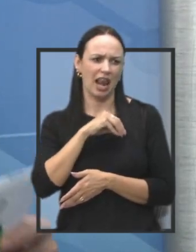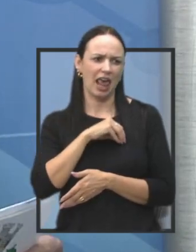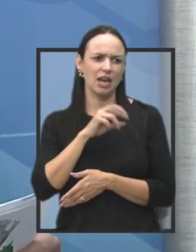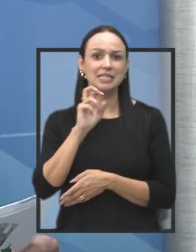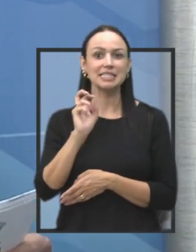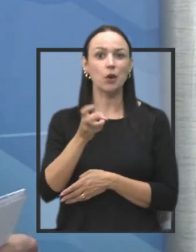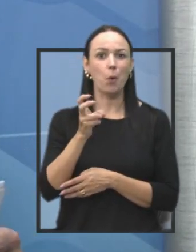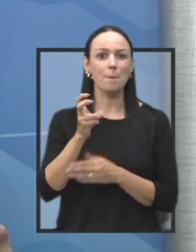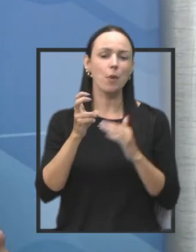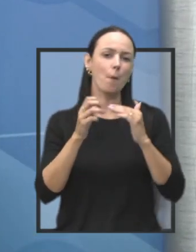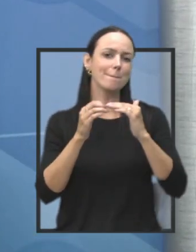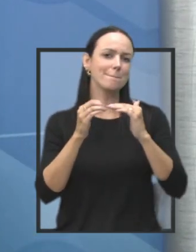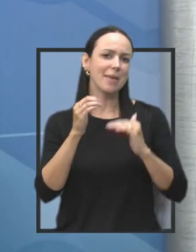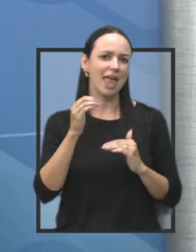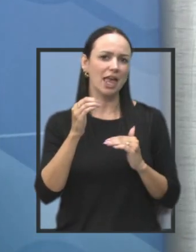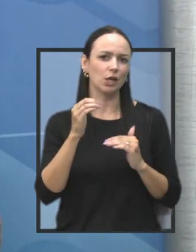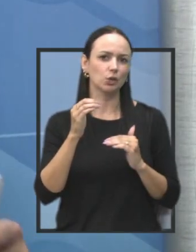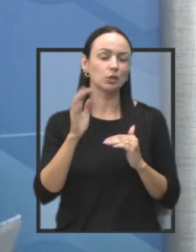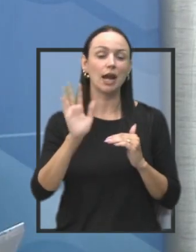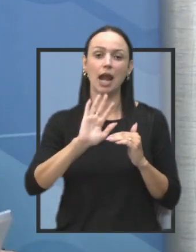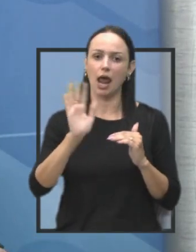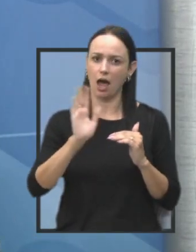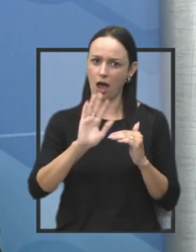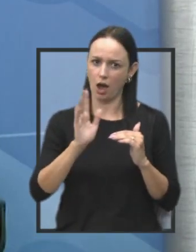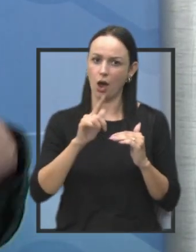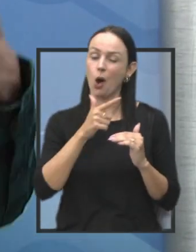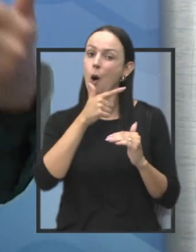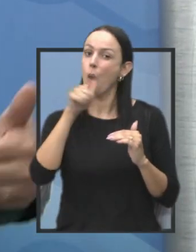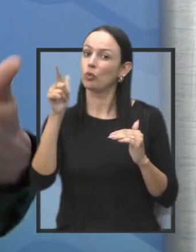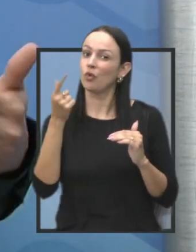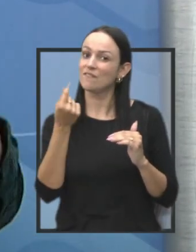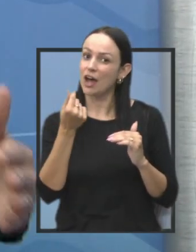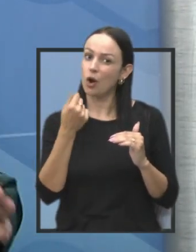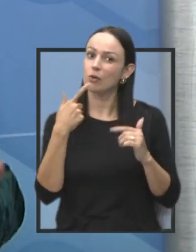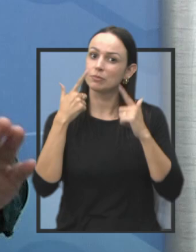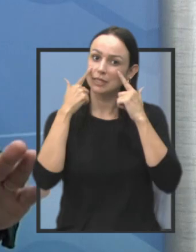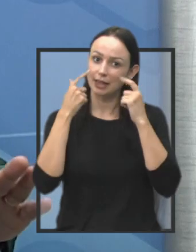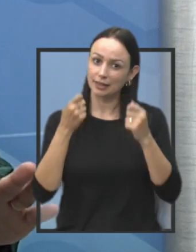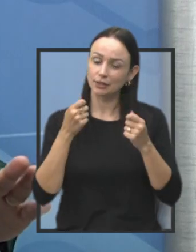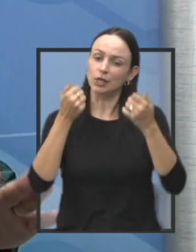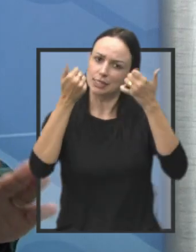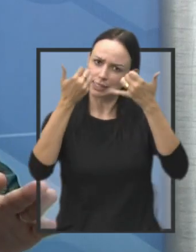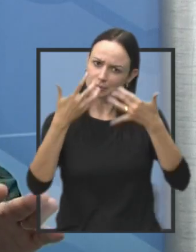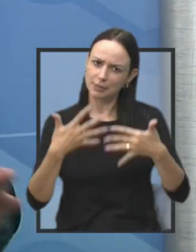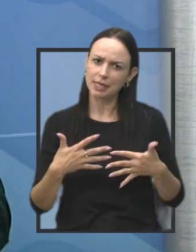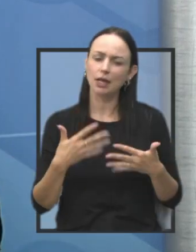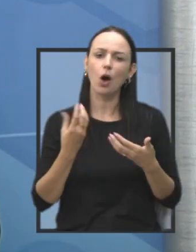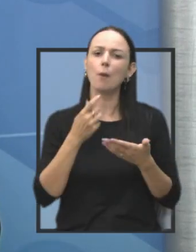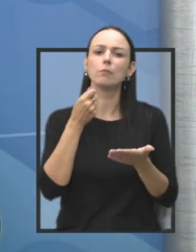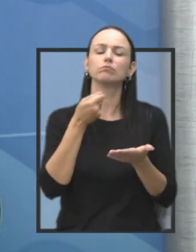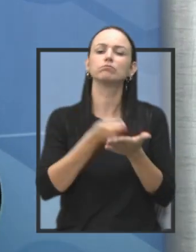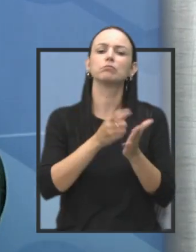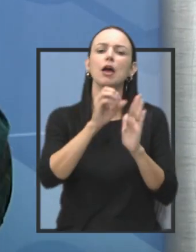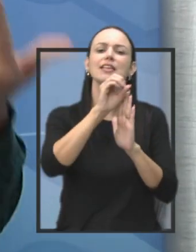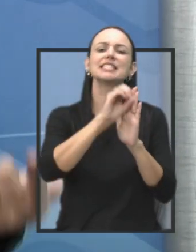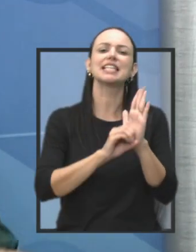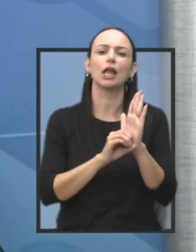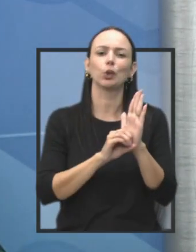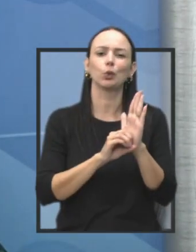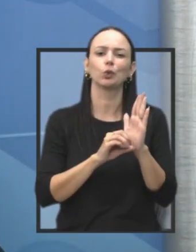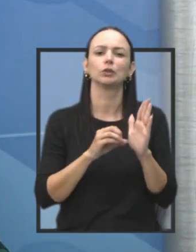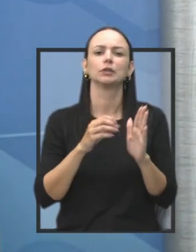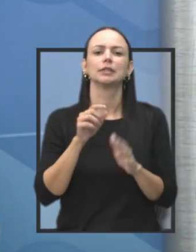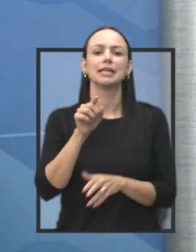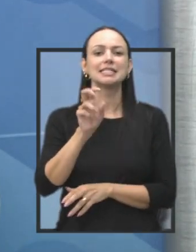está valendo ainda. Esse ano ainda é um outro valor. Então, gostaria que você explicasse melhor essa questão da isenção e desse possível